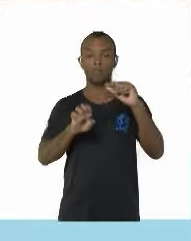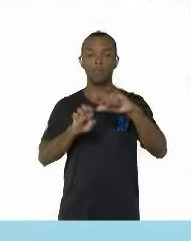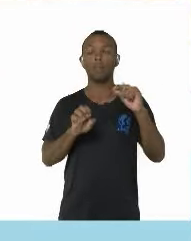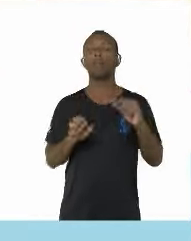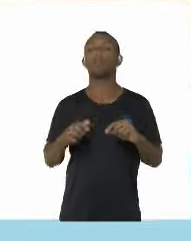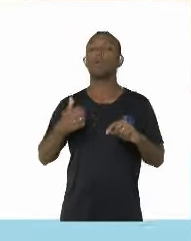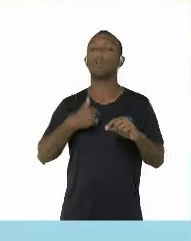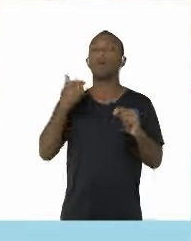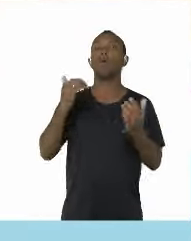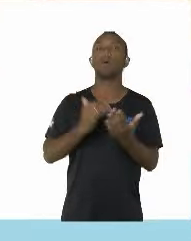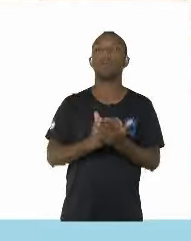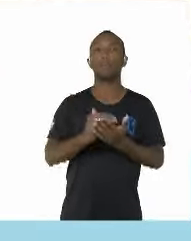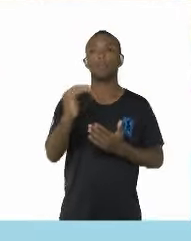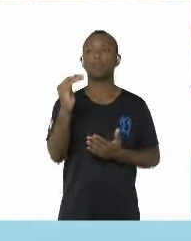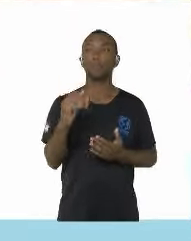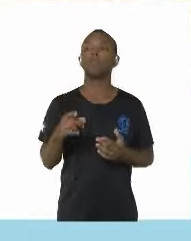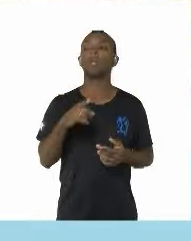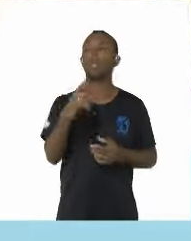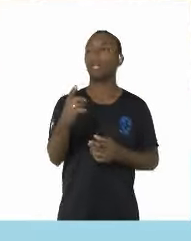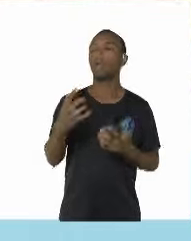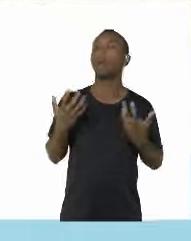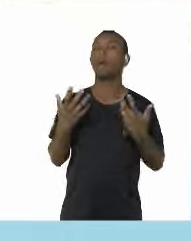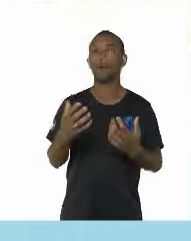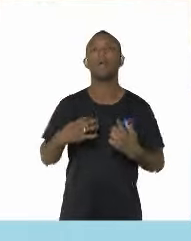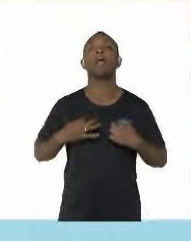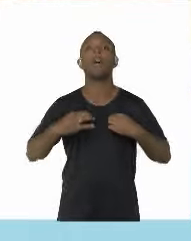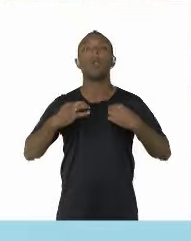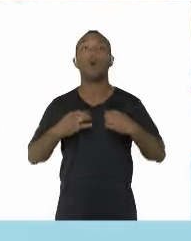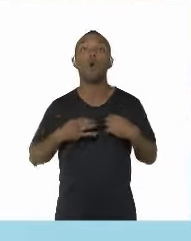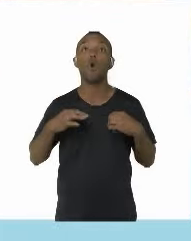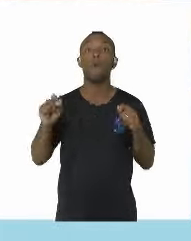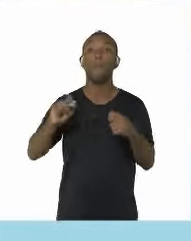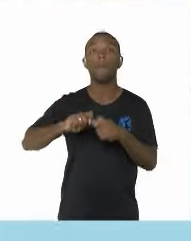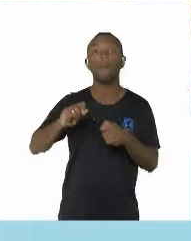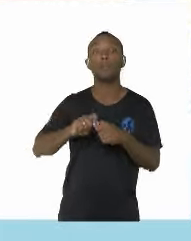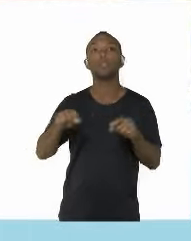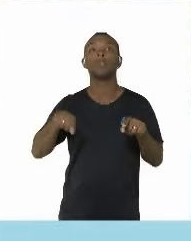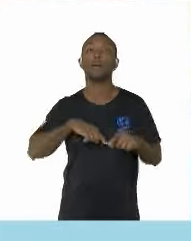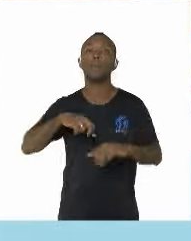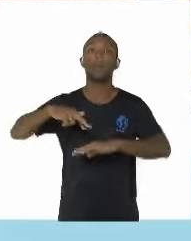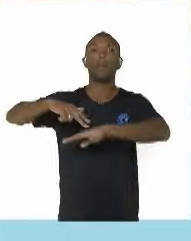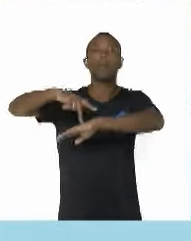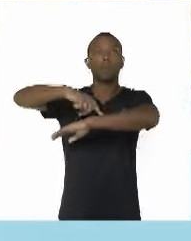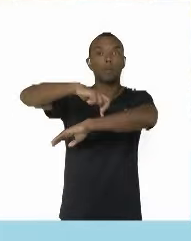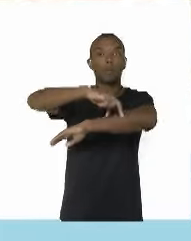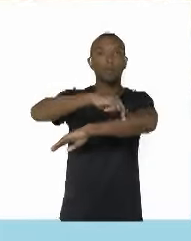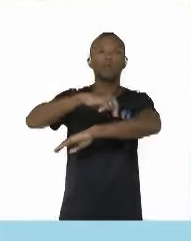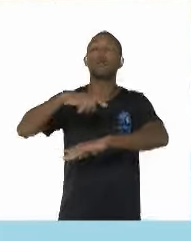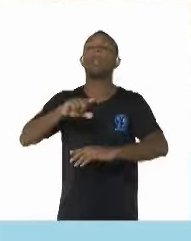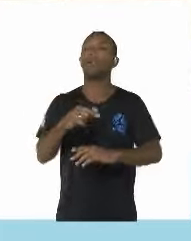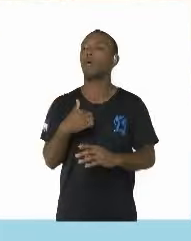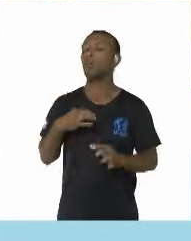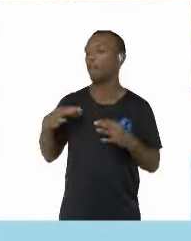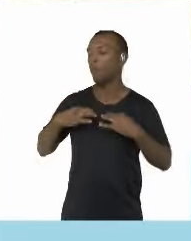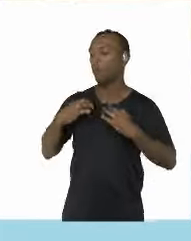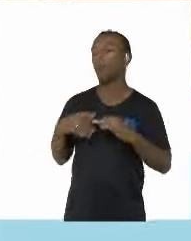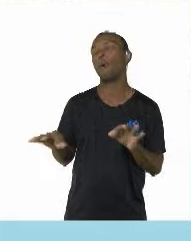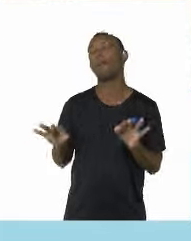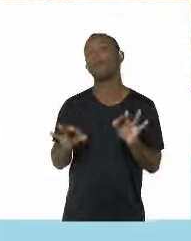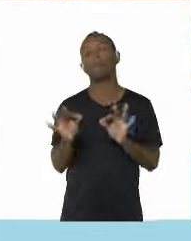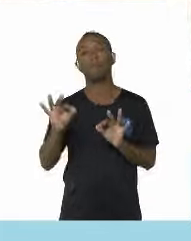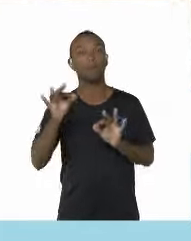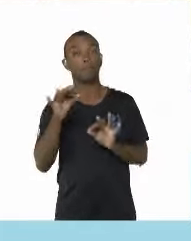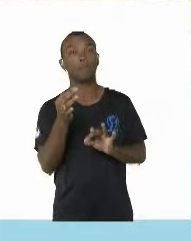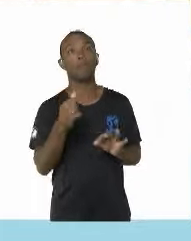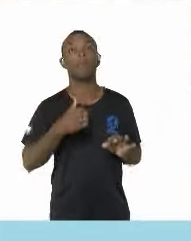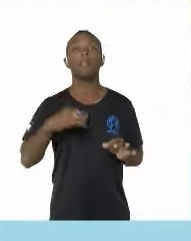queria fazer roupa, né? Eu me formei em moda, eu queria fazer roupa, ser estilista. Mas para que a gente estampe tecidos, principalmente lá naquela época,